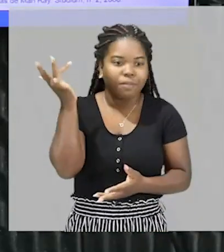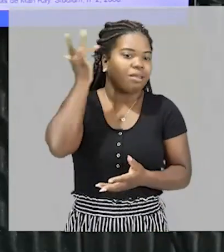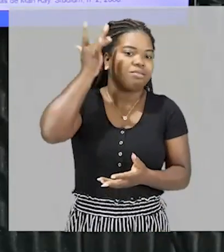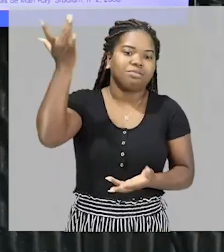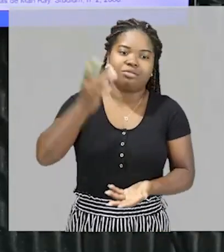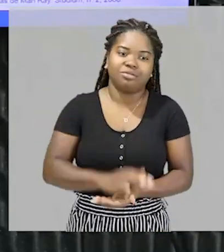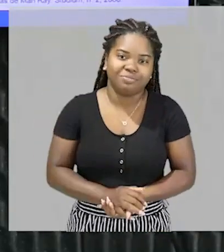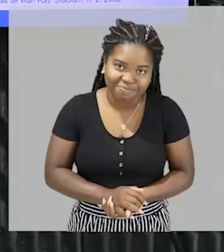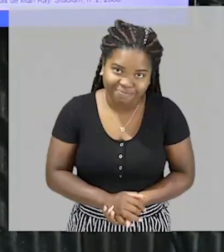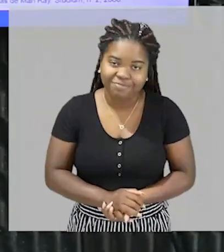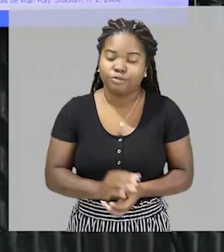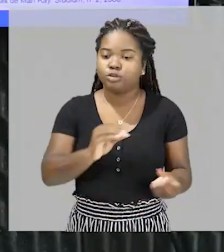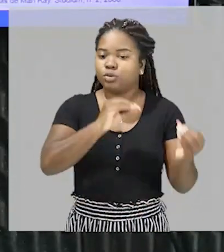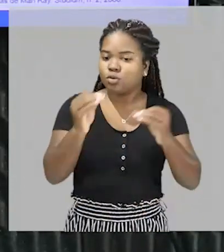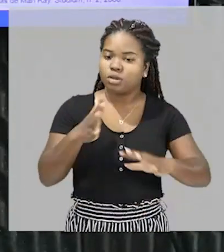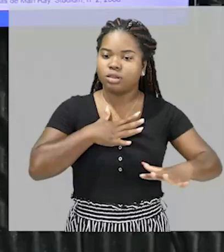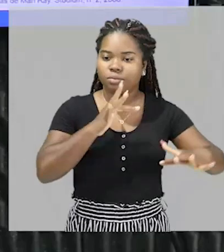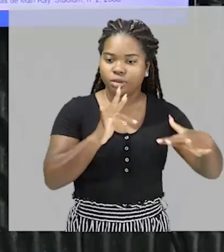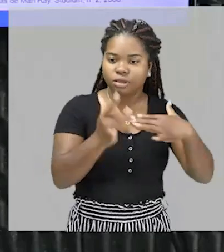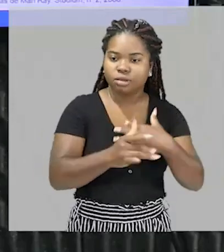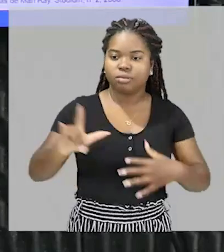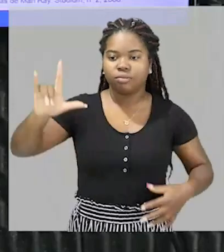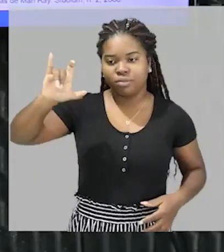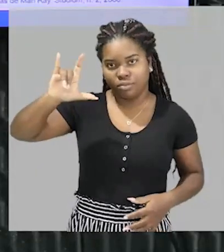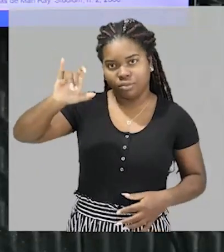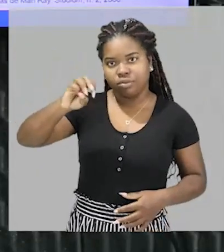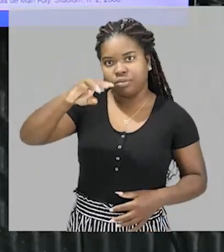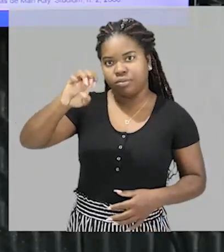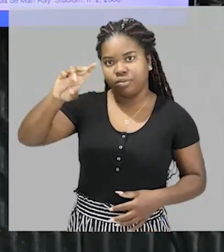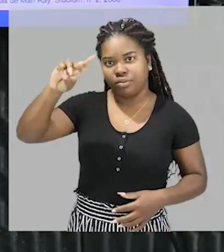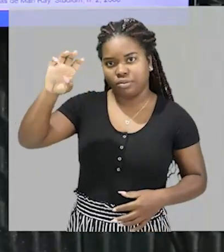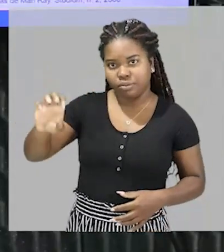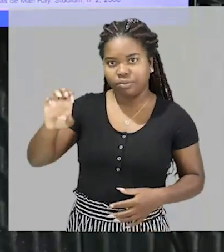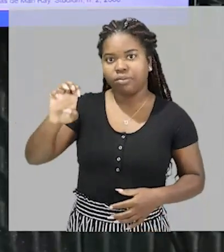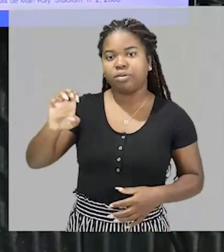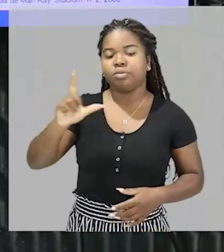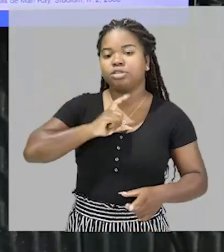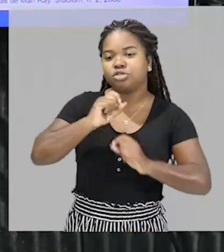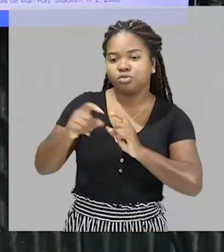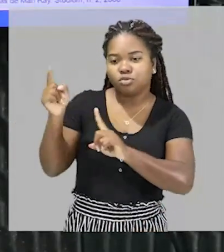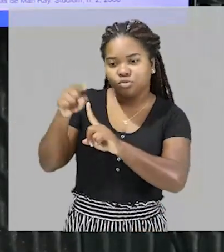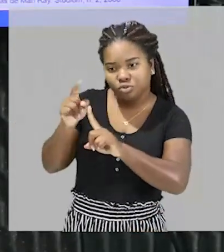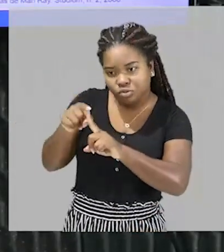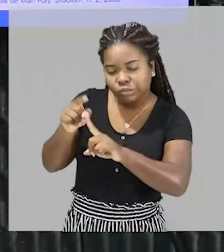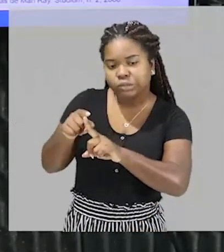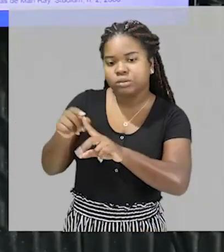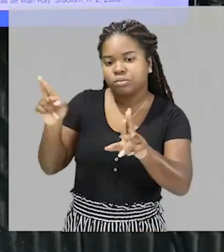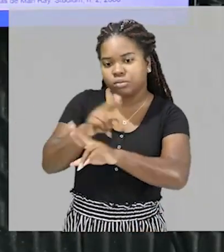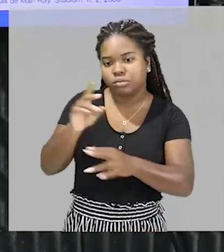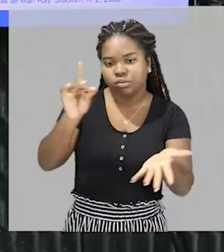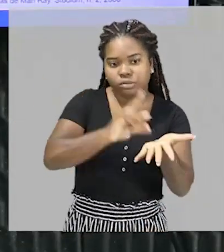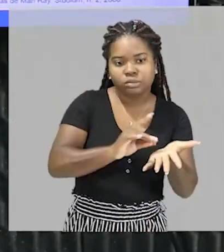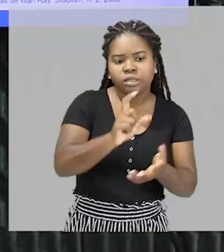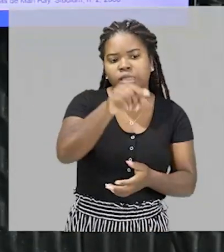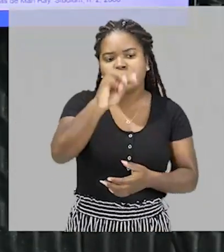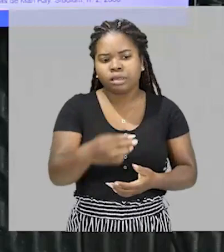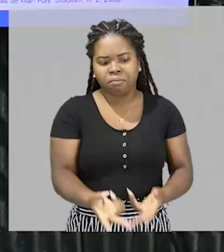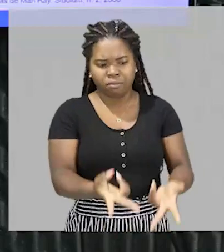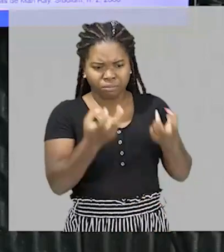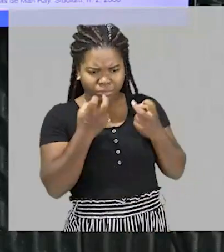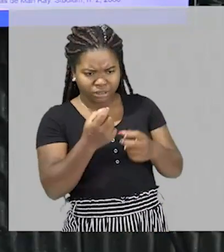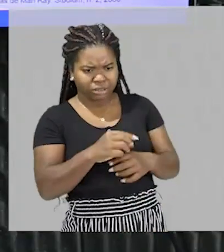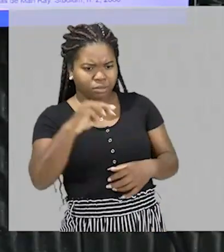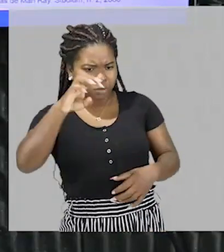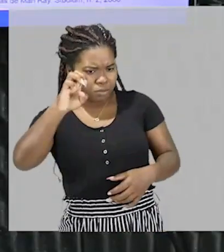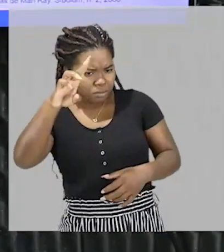sociais que brincava sobre uma situação pontual e quem olhou o meme interpretou de uma forma bem pessoal. E aí essa